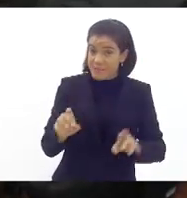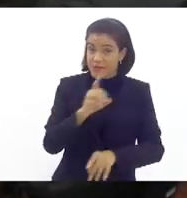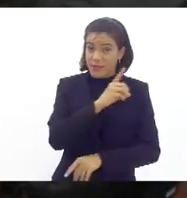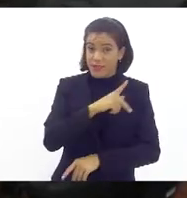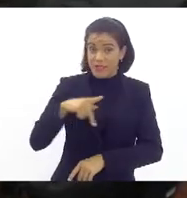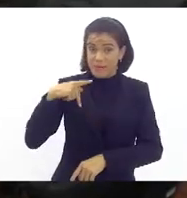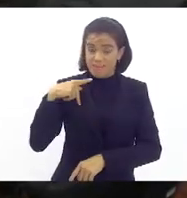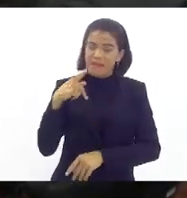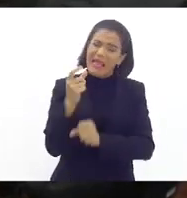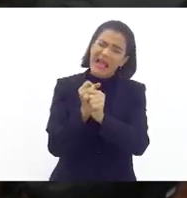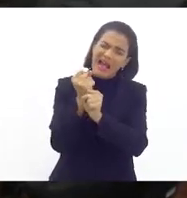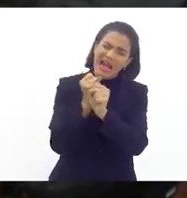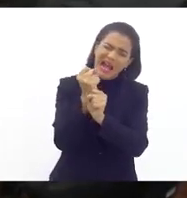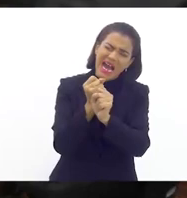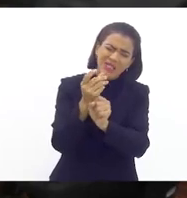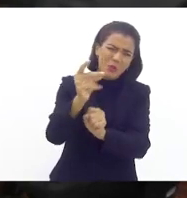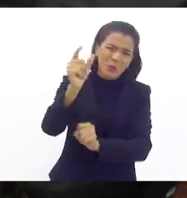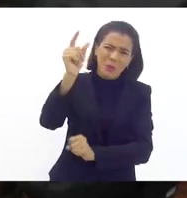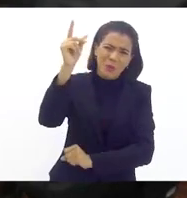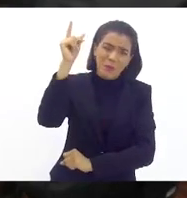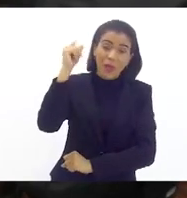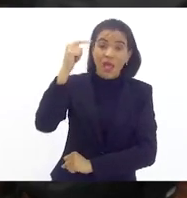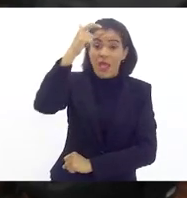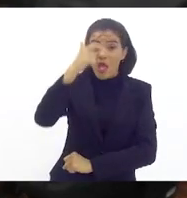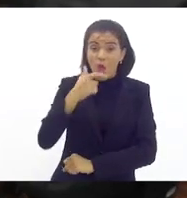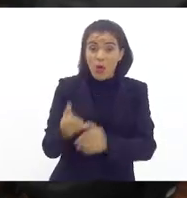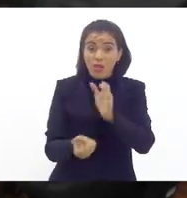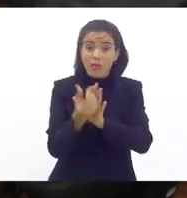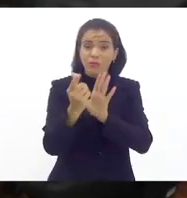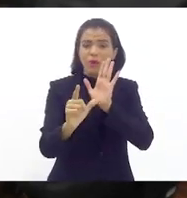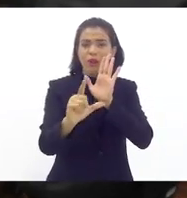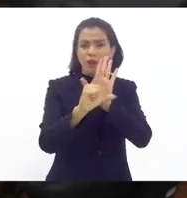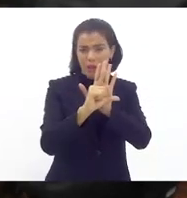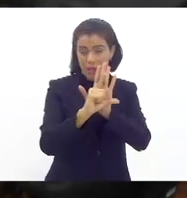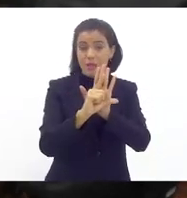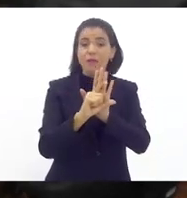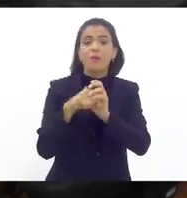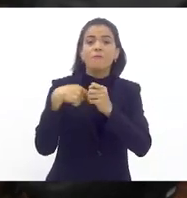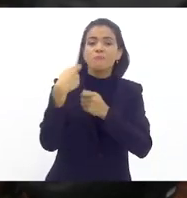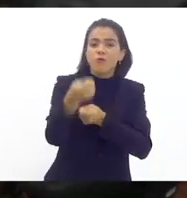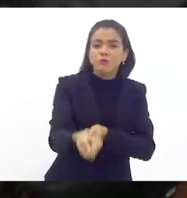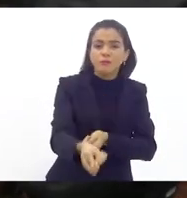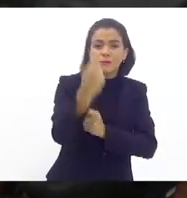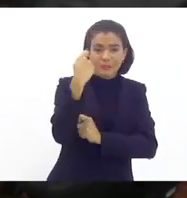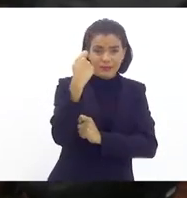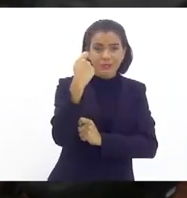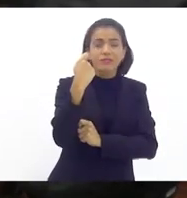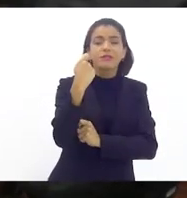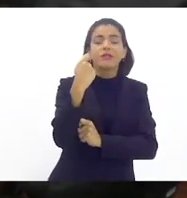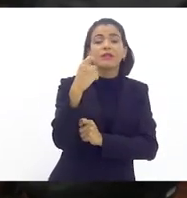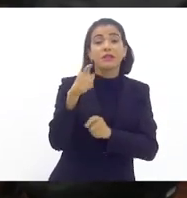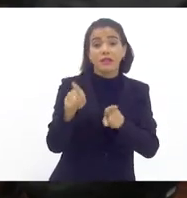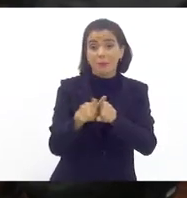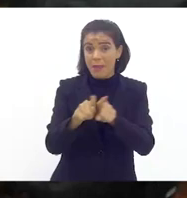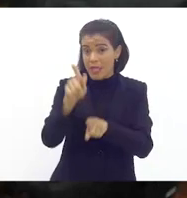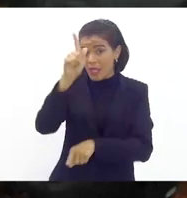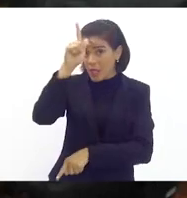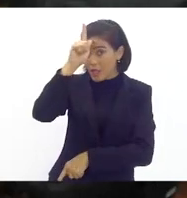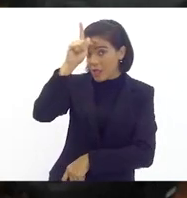Há muitos e muitos anos atrás, eu fiz uma lei para os pescadores e quilombolas,